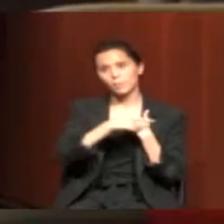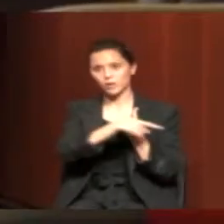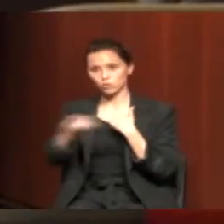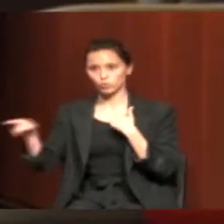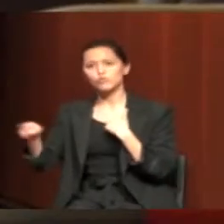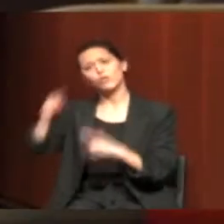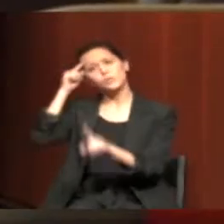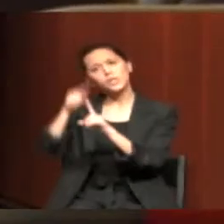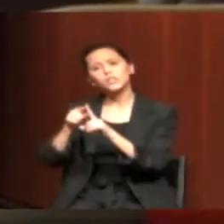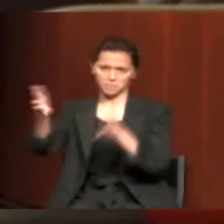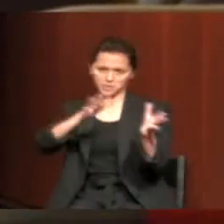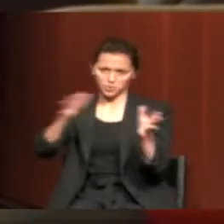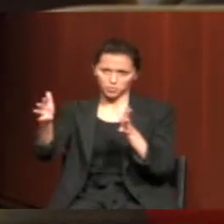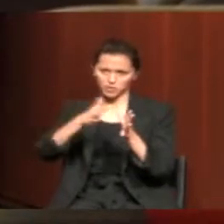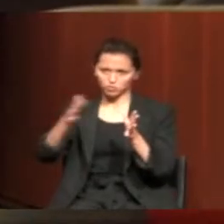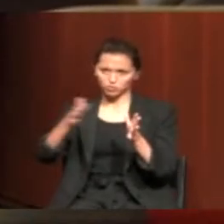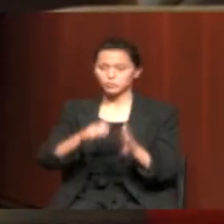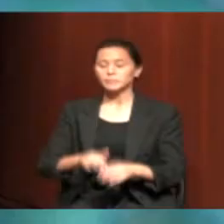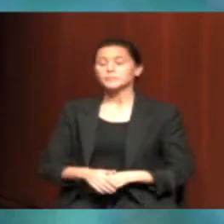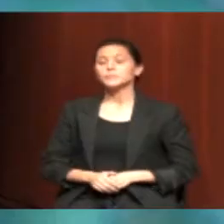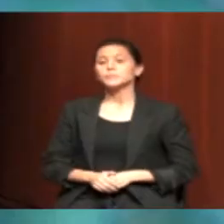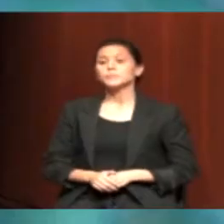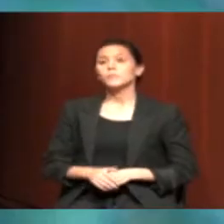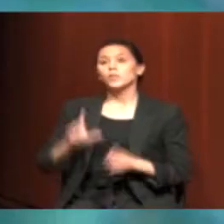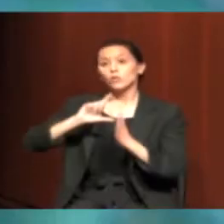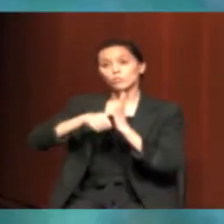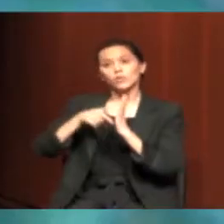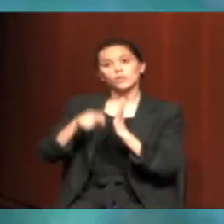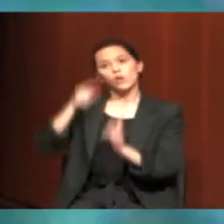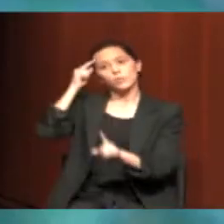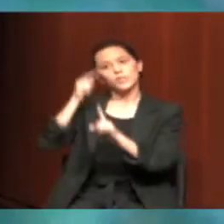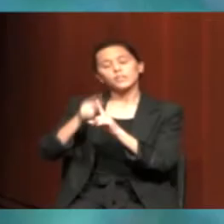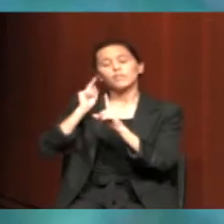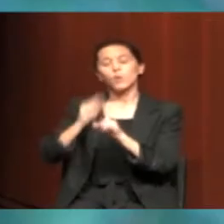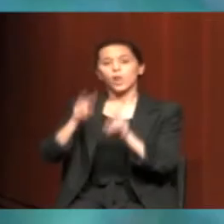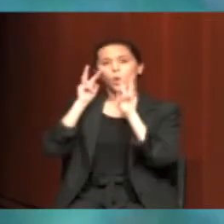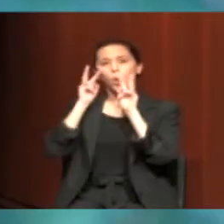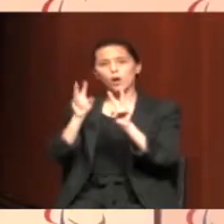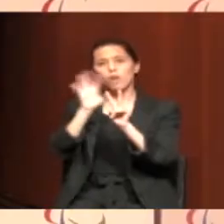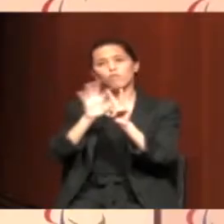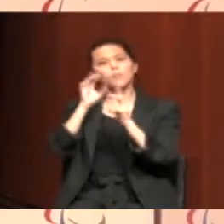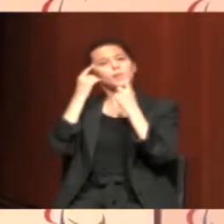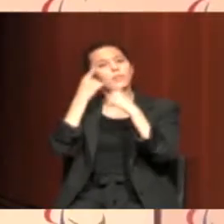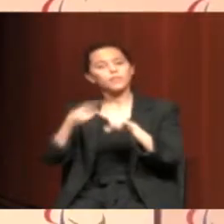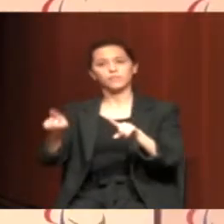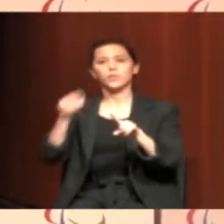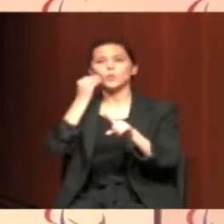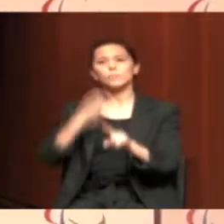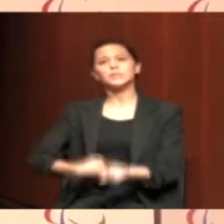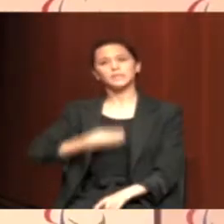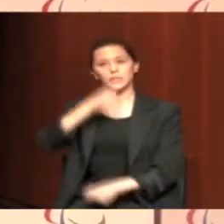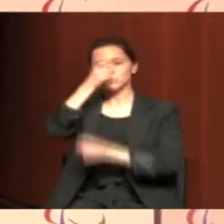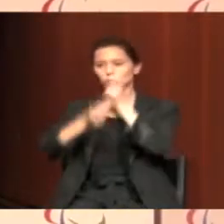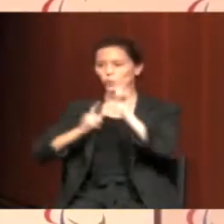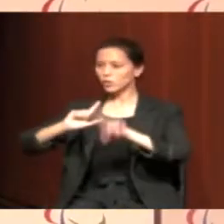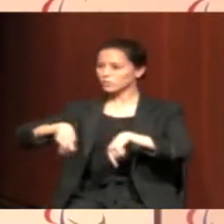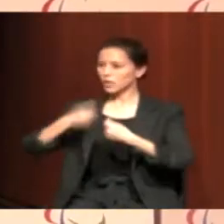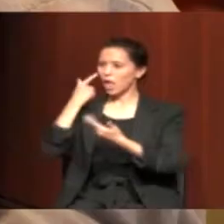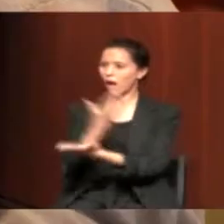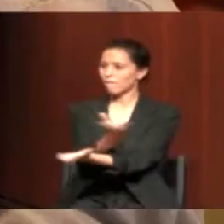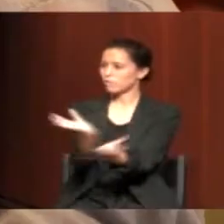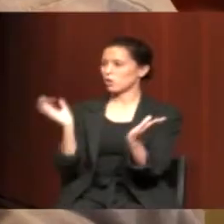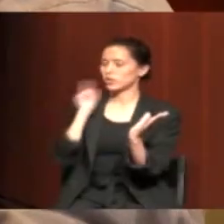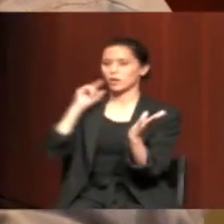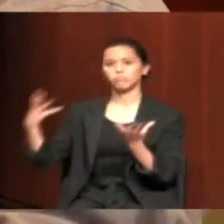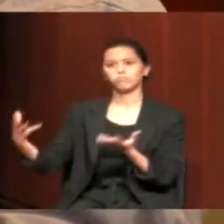ensino básico ao secundário. Com este projeto pretende-se semear um novo olhar na forma como percepcionamos as pessoas com deficiência.